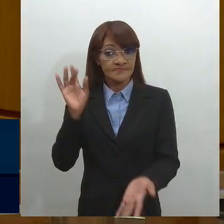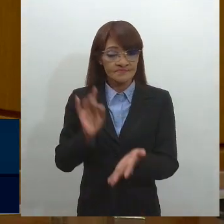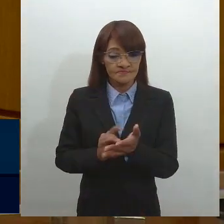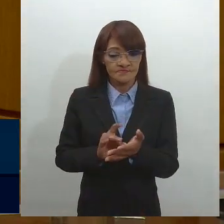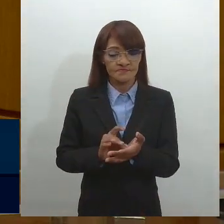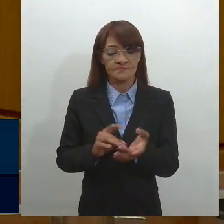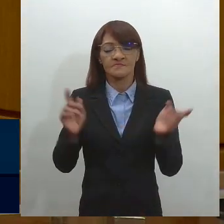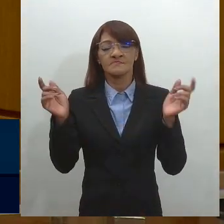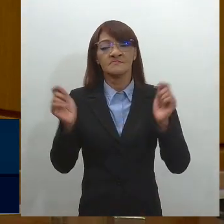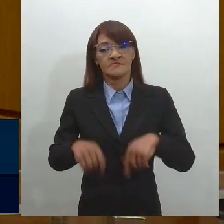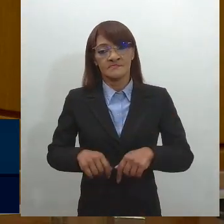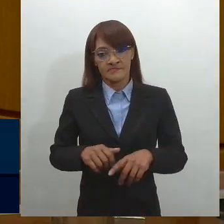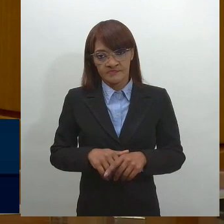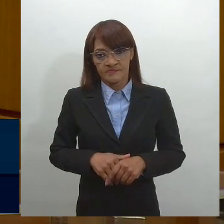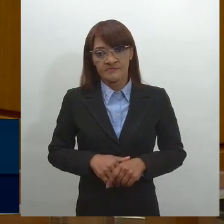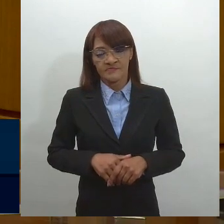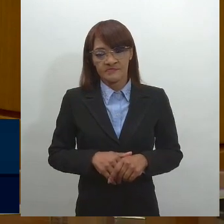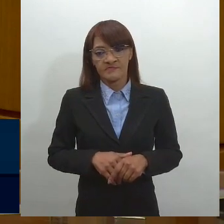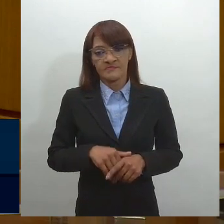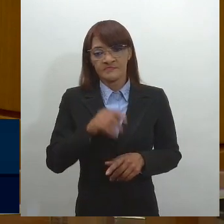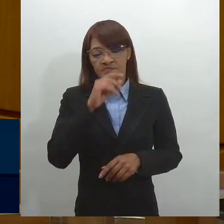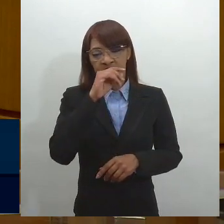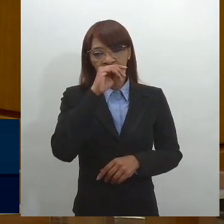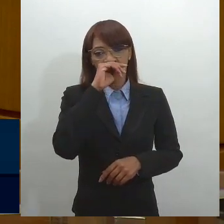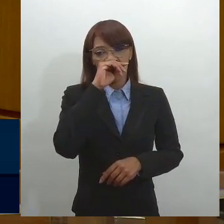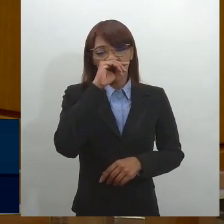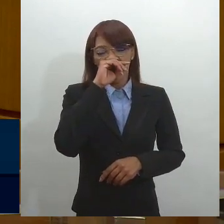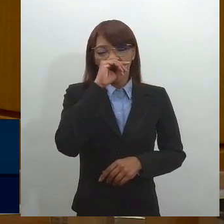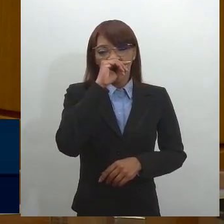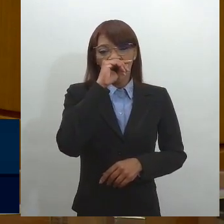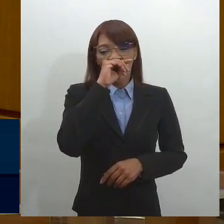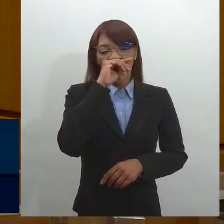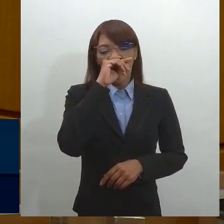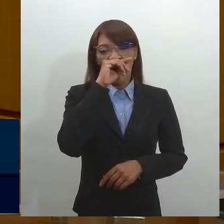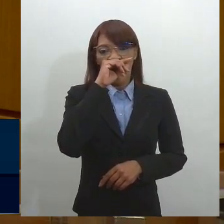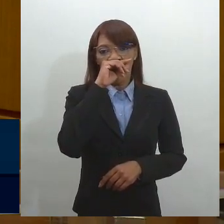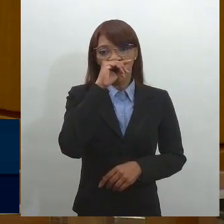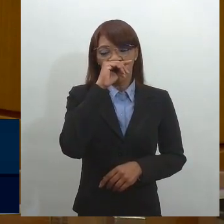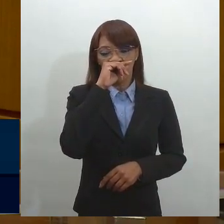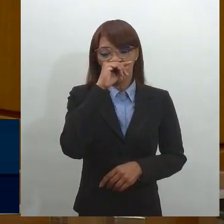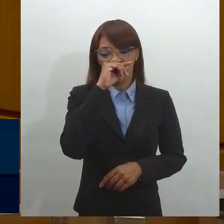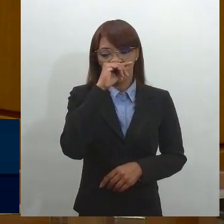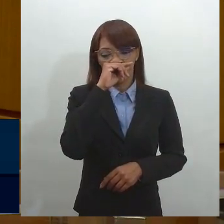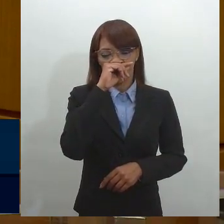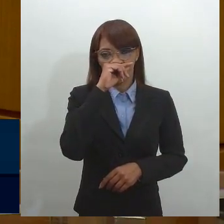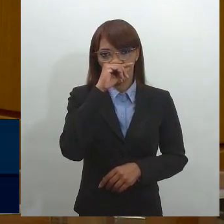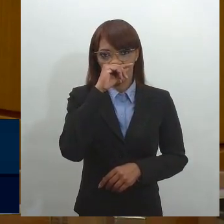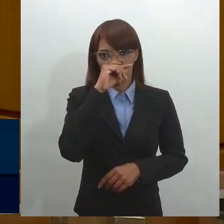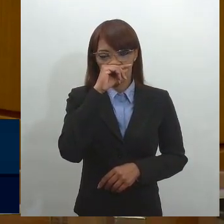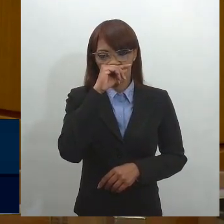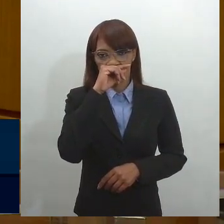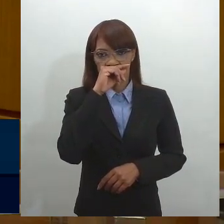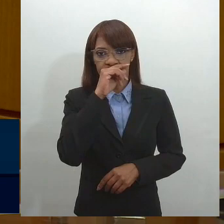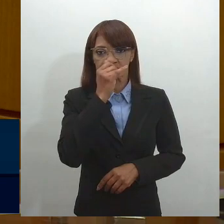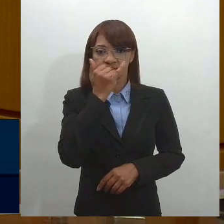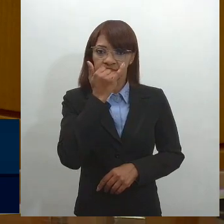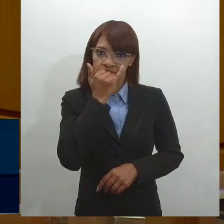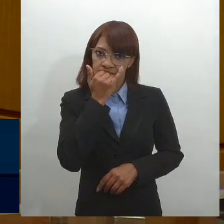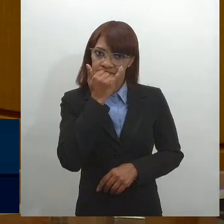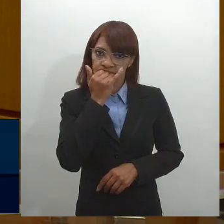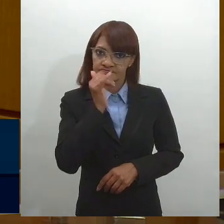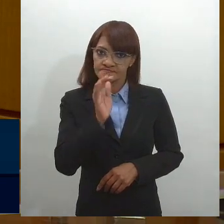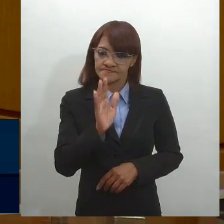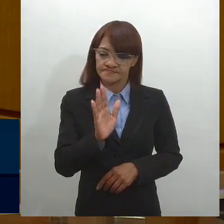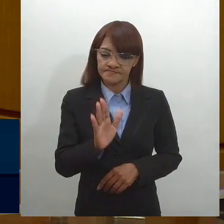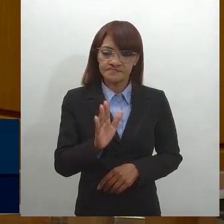dar condições a essas pessoas de terem, no mínimo, esse líquido tão precioso para a vida como um